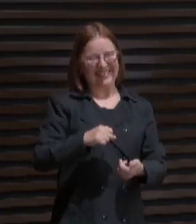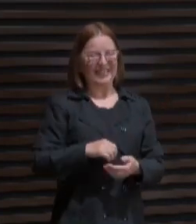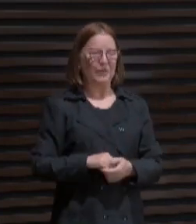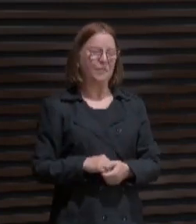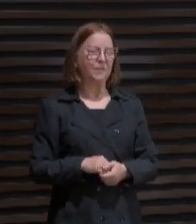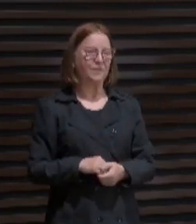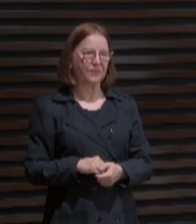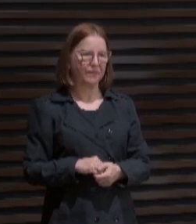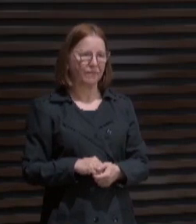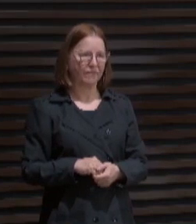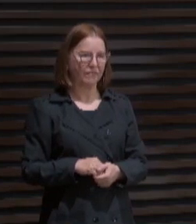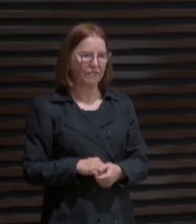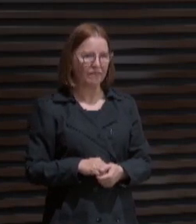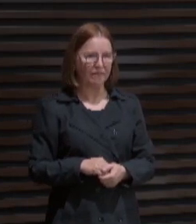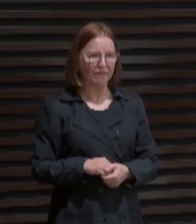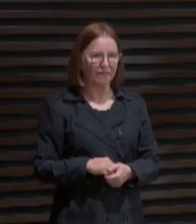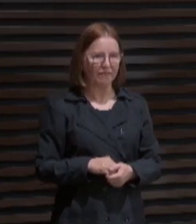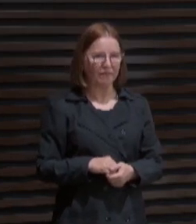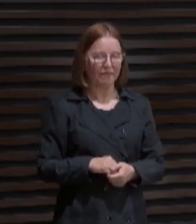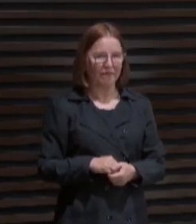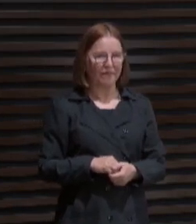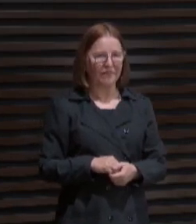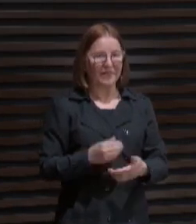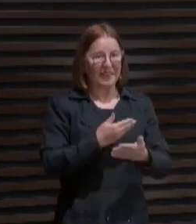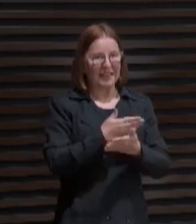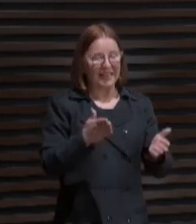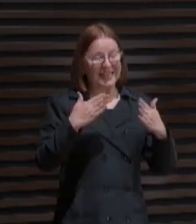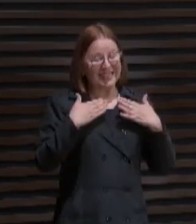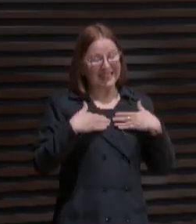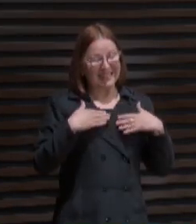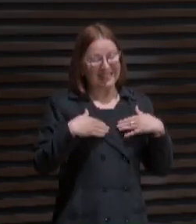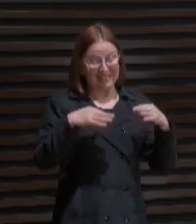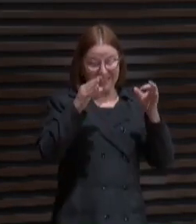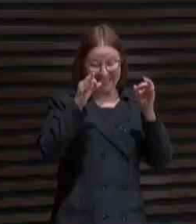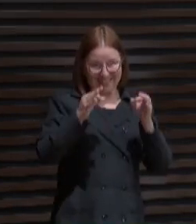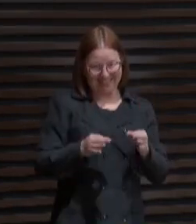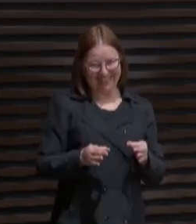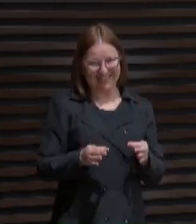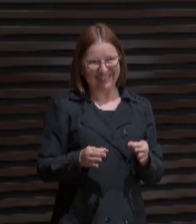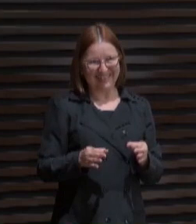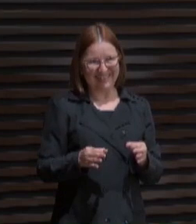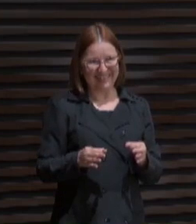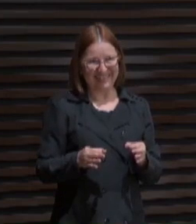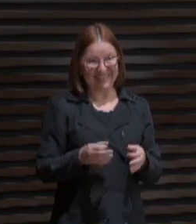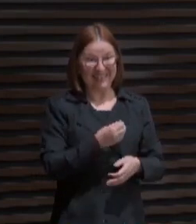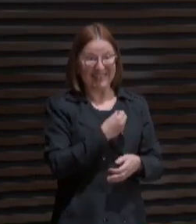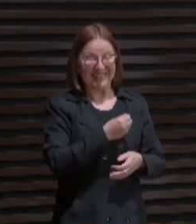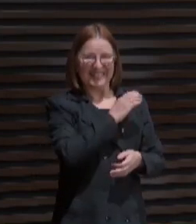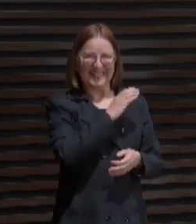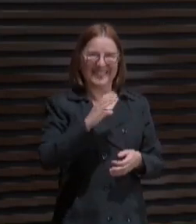Meus irmãos, descanse na certeza da existência de Cristo